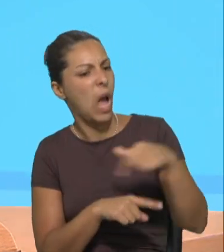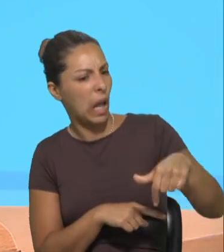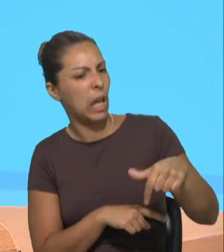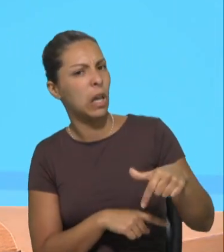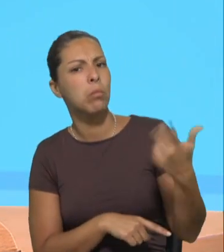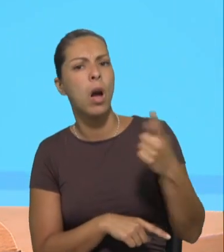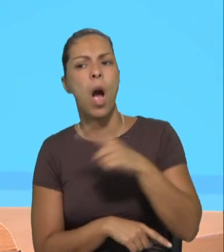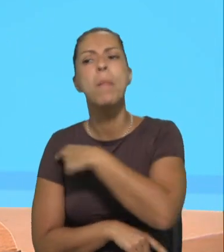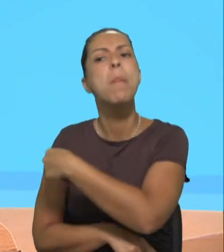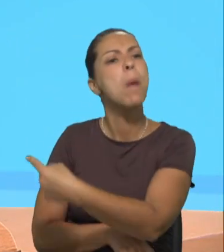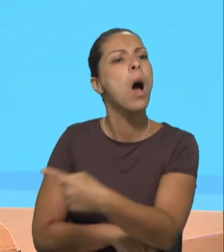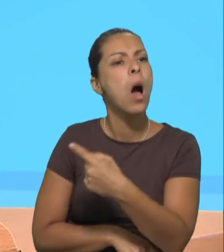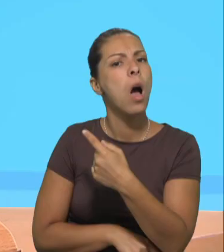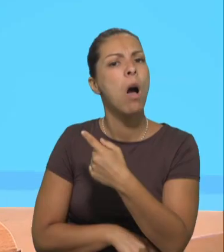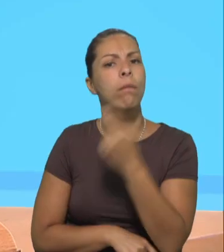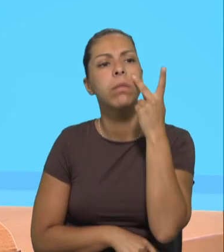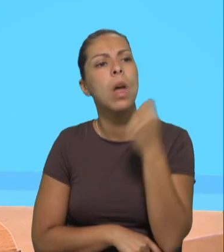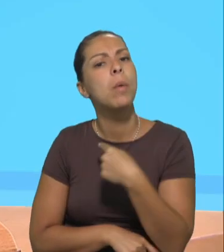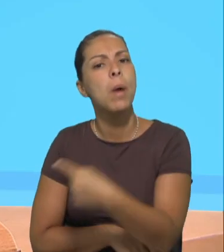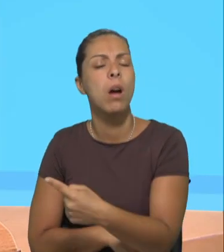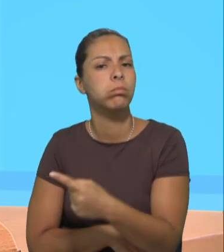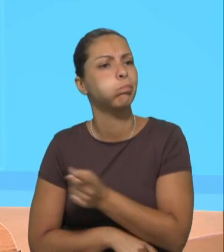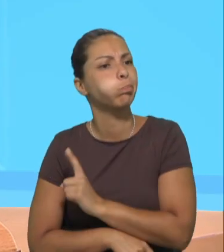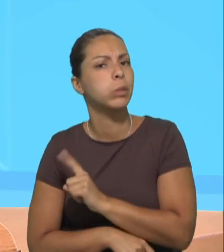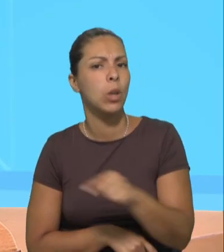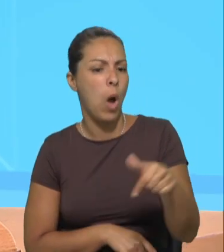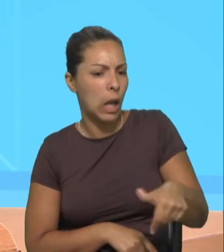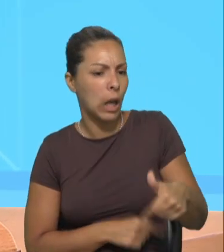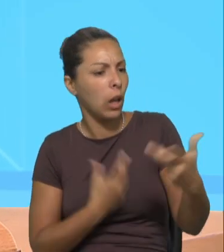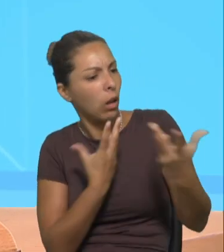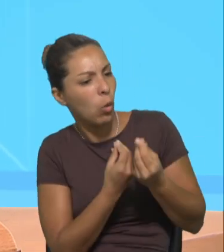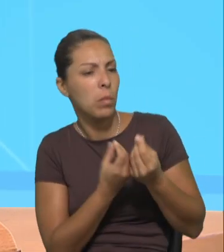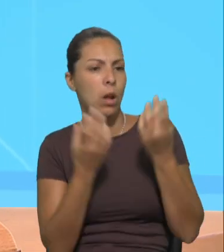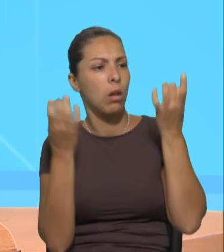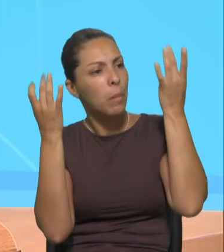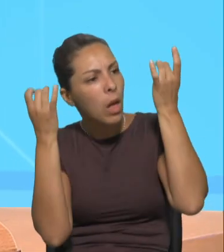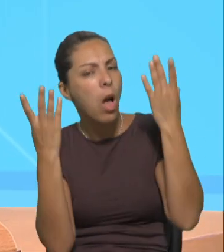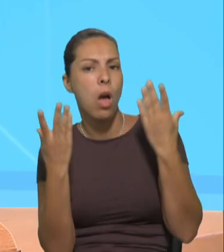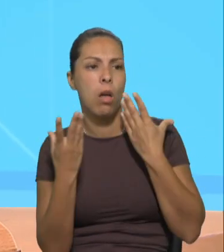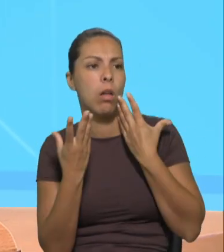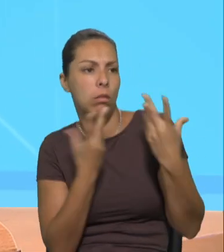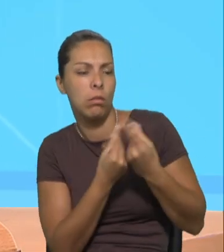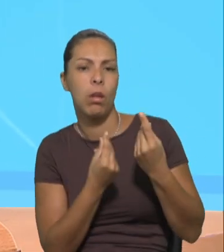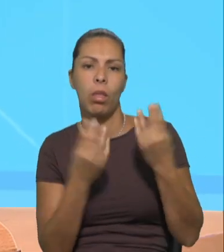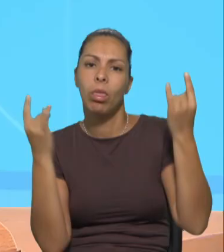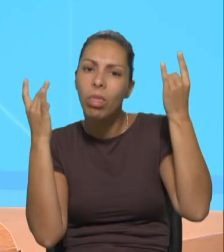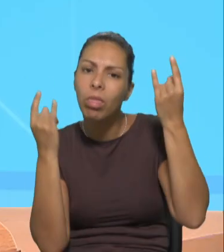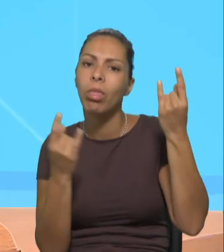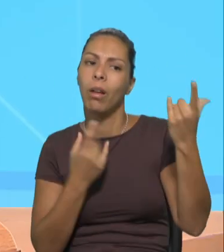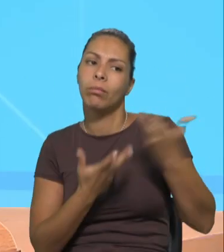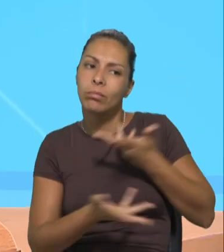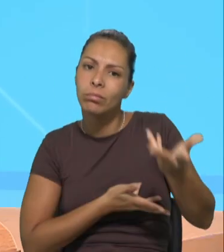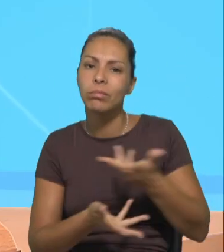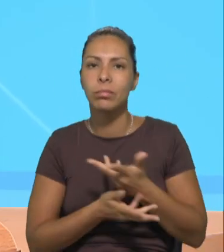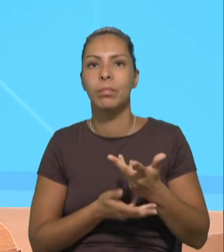nos outros dias e estás connosco e brincas connosco de outra maneira, com outra disponibilidade, não é? E, de facto, a construção de algo comum é que me